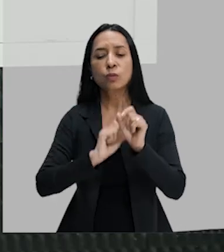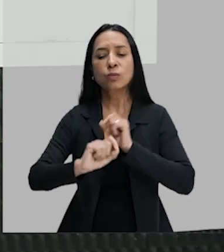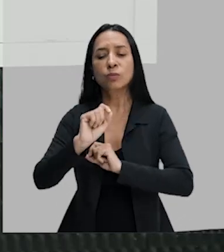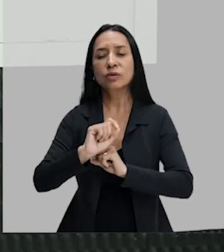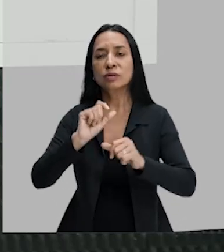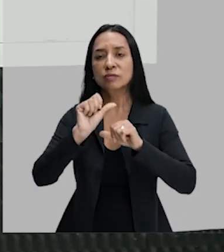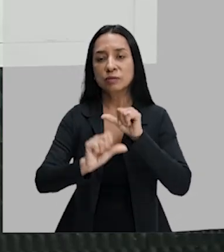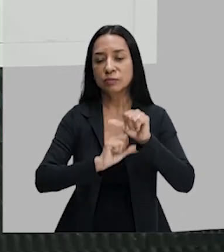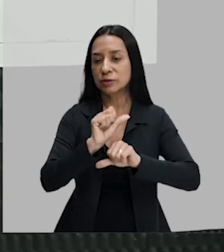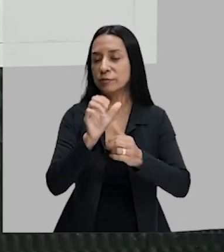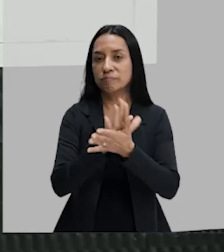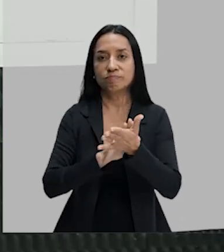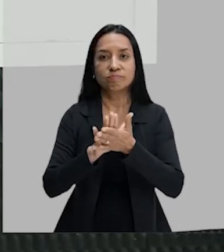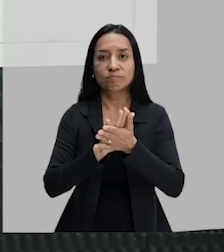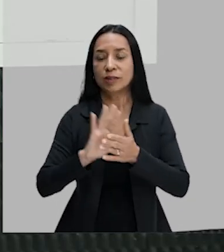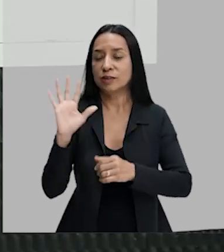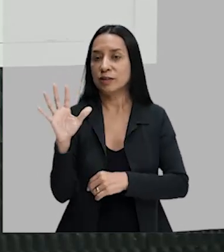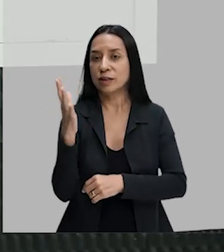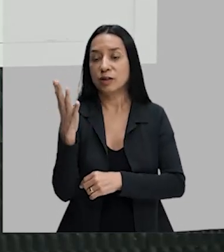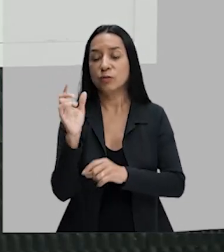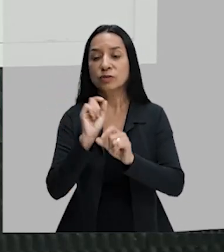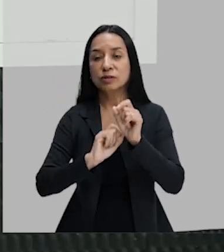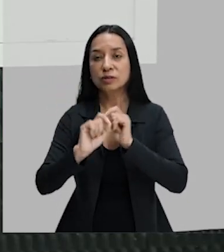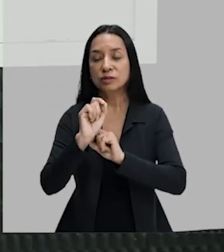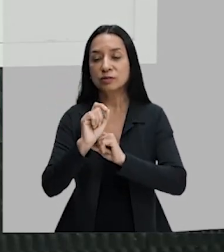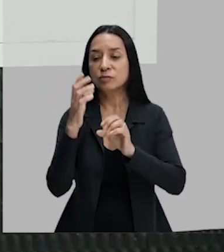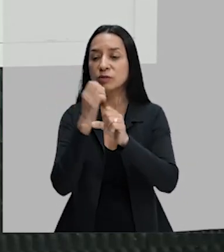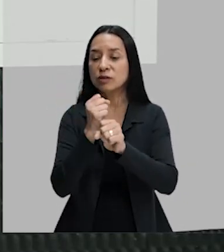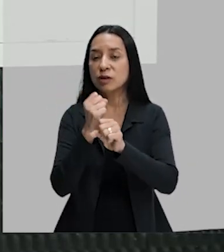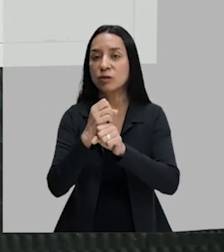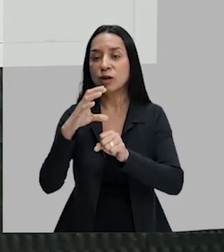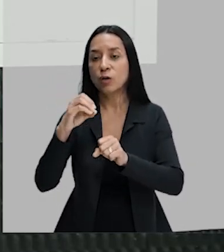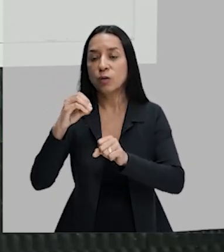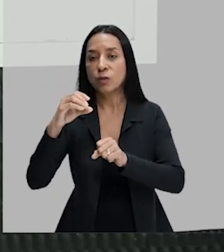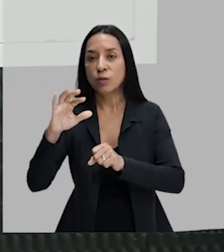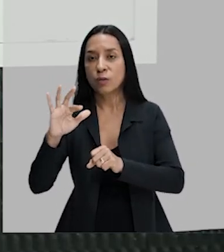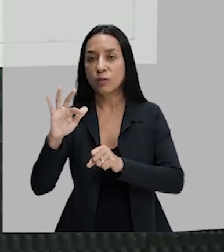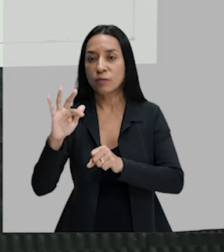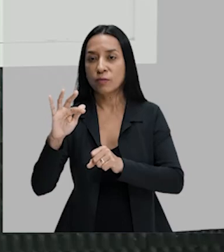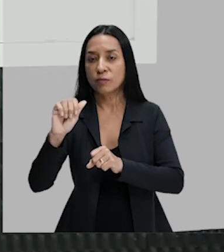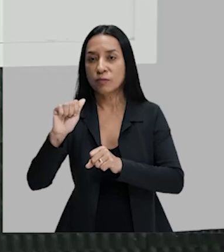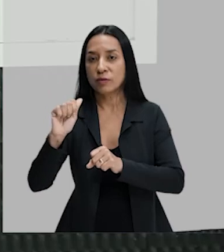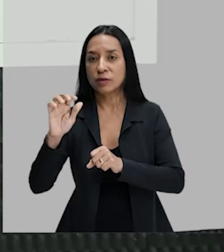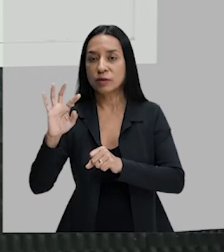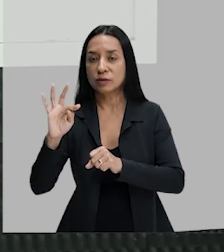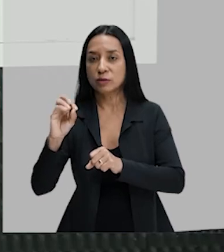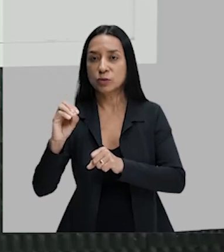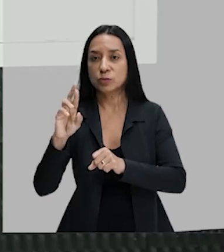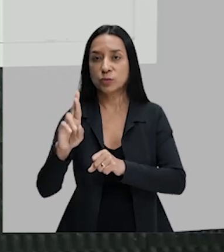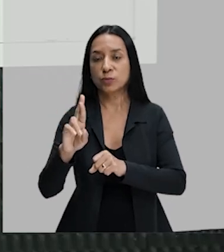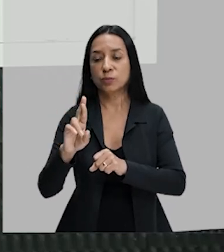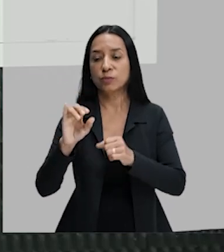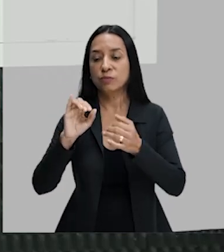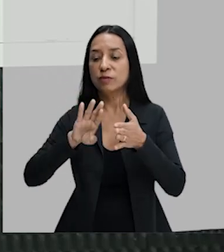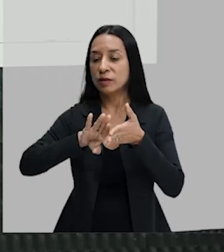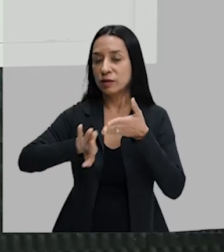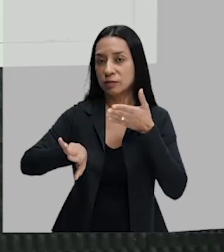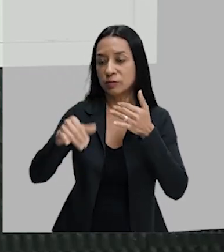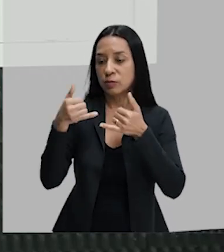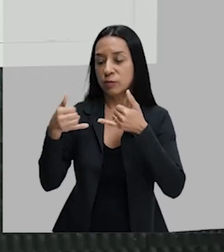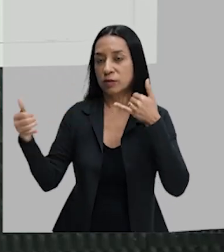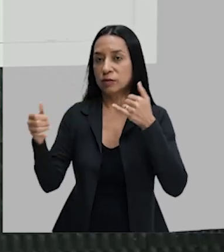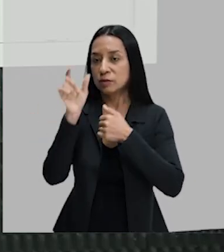nada. Acontece que quando você for calcular o cofator, que você vai eliminar uma linha e uma